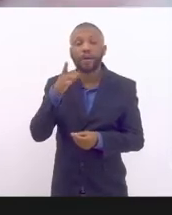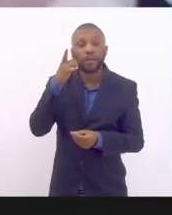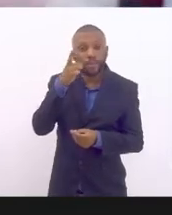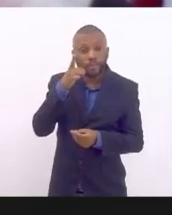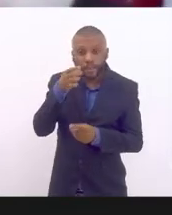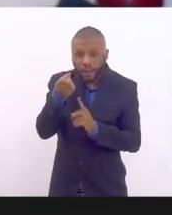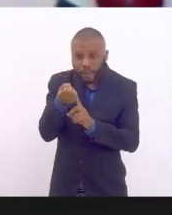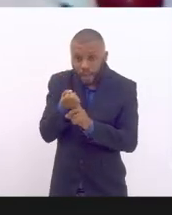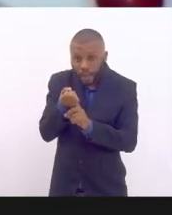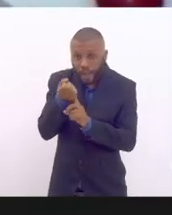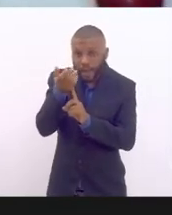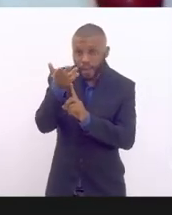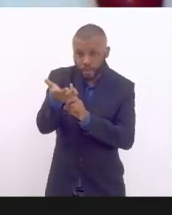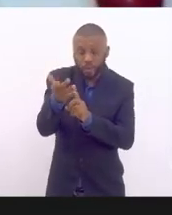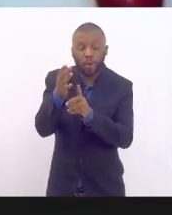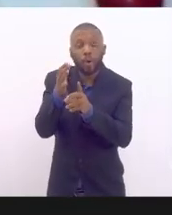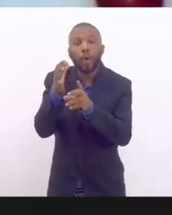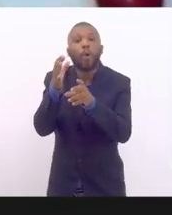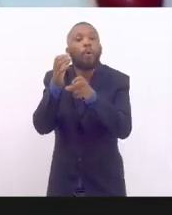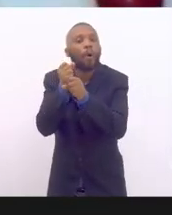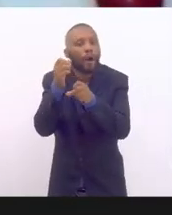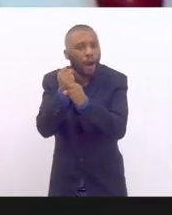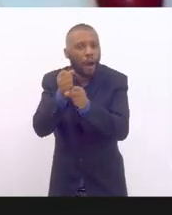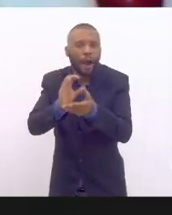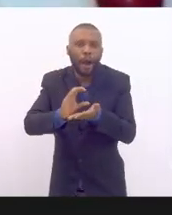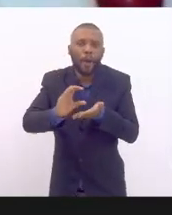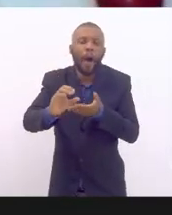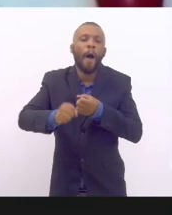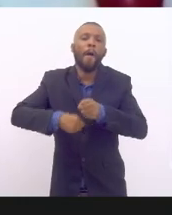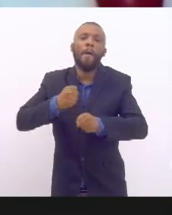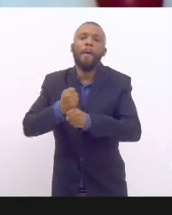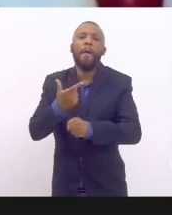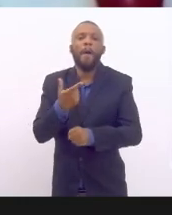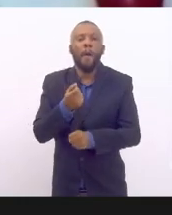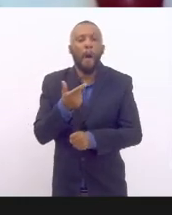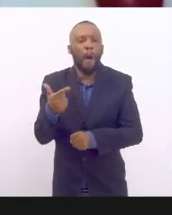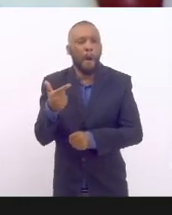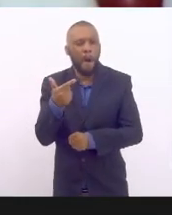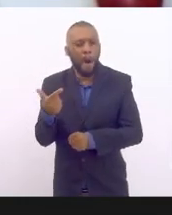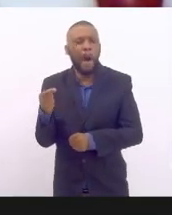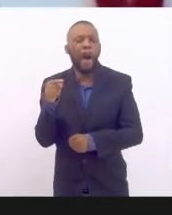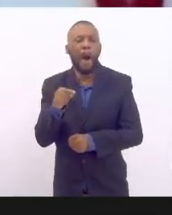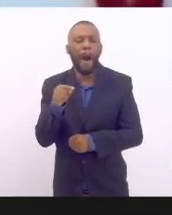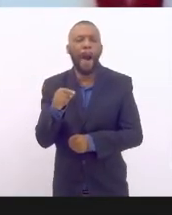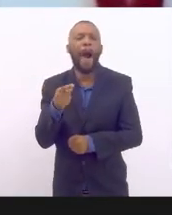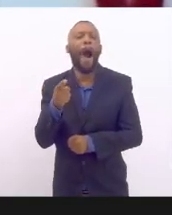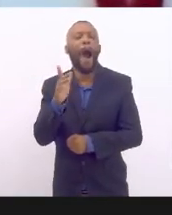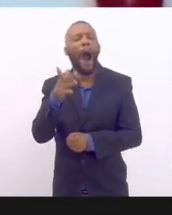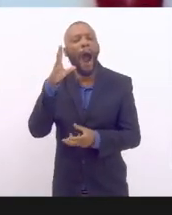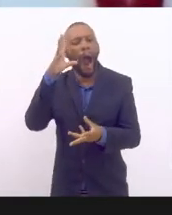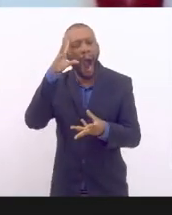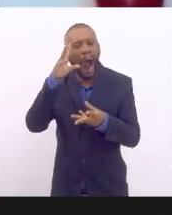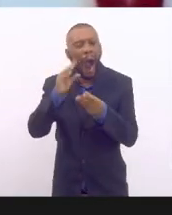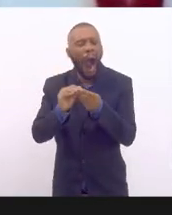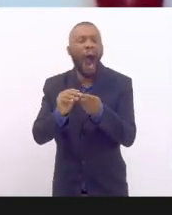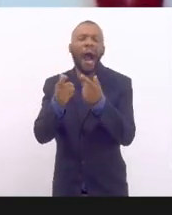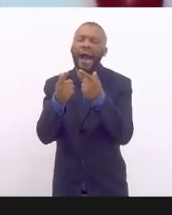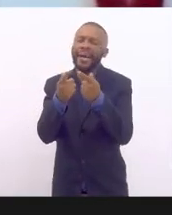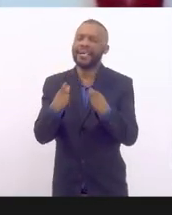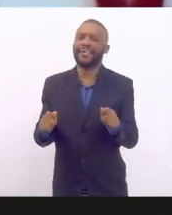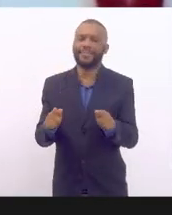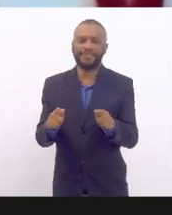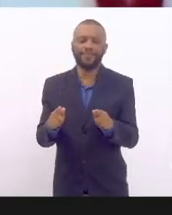relatou orçamento de 2022 é é Já está ciente da gravidade